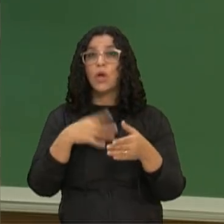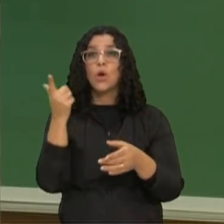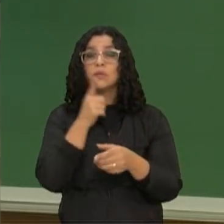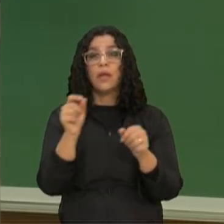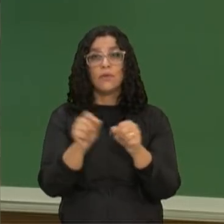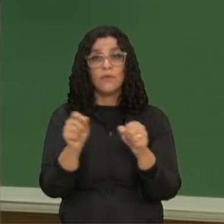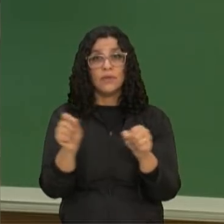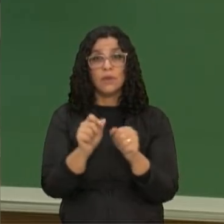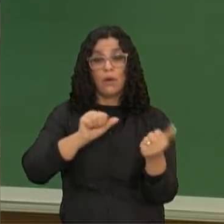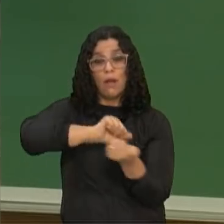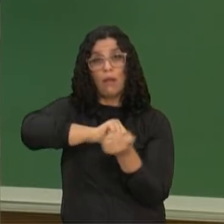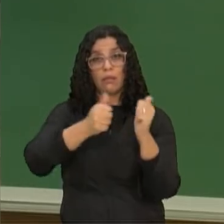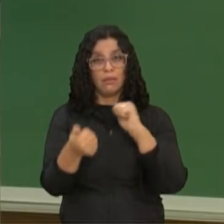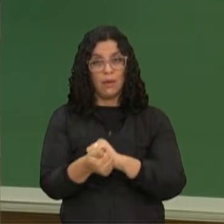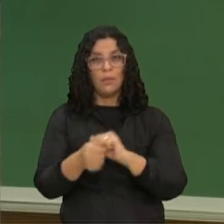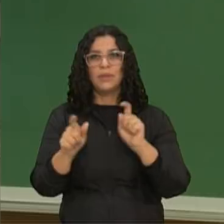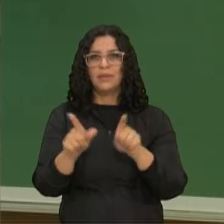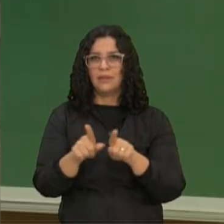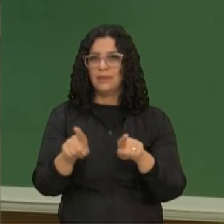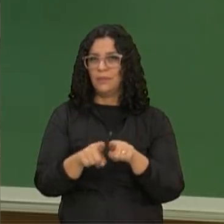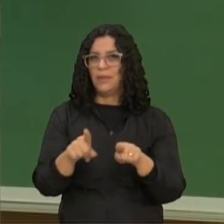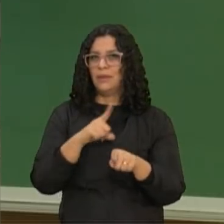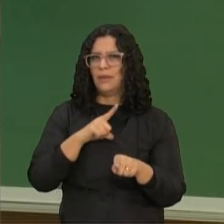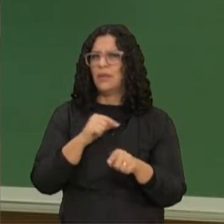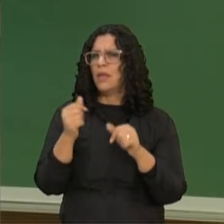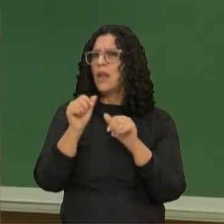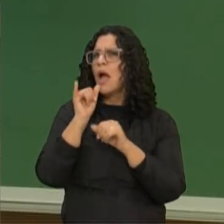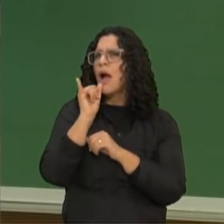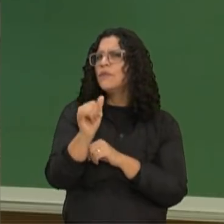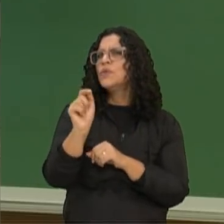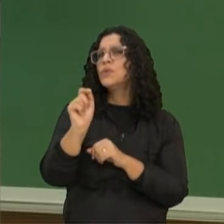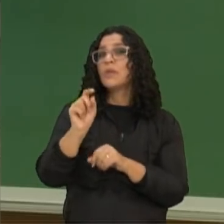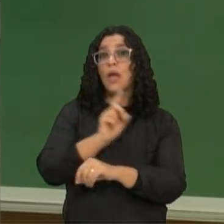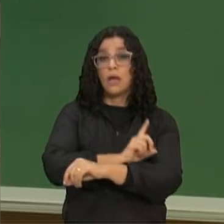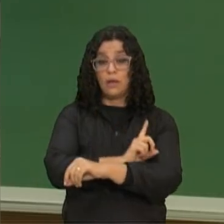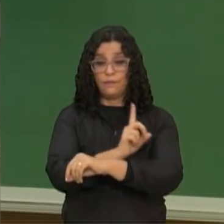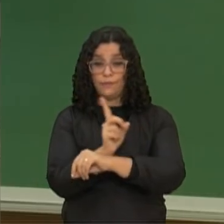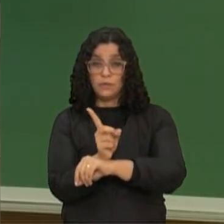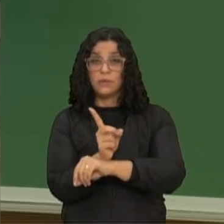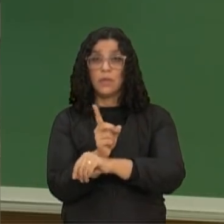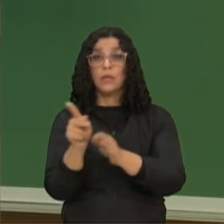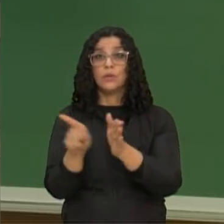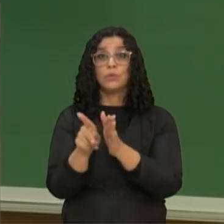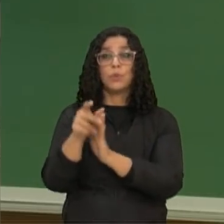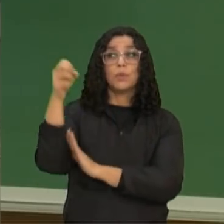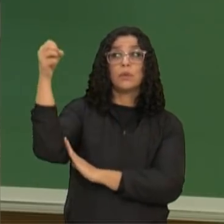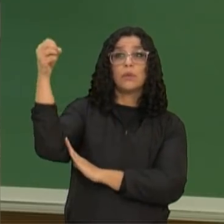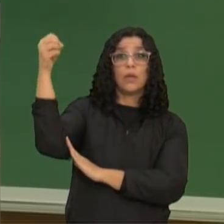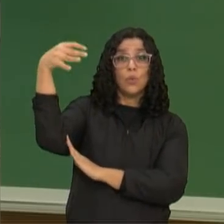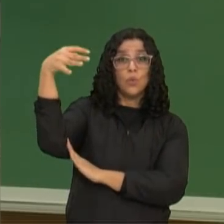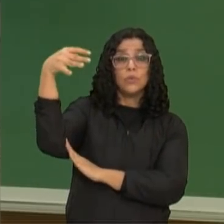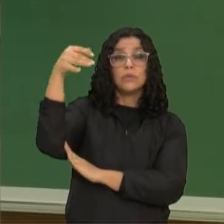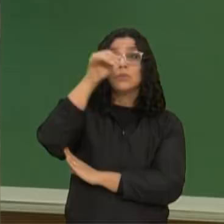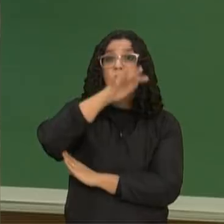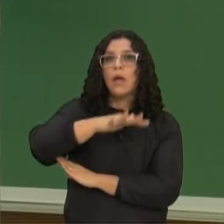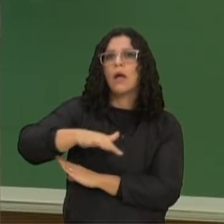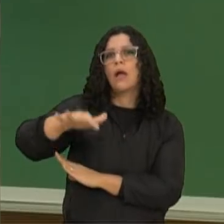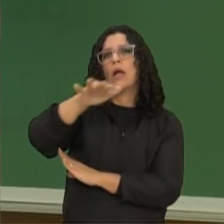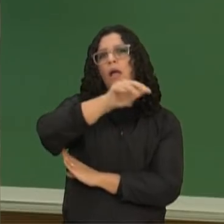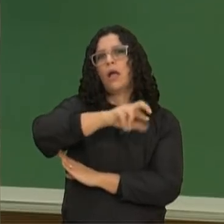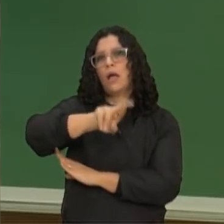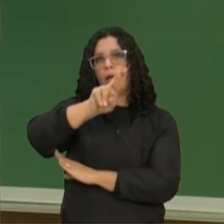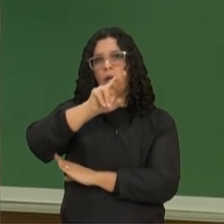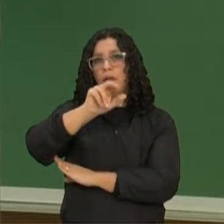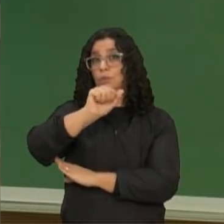fazendo ali essa mudança. E ele fornece também a velocidade da luz no ar, sendo ela de 3 vezes 10 elevado a 8 metros por